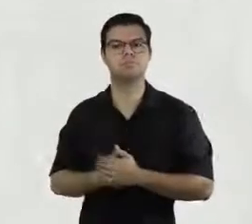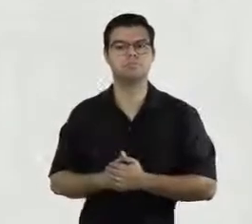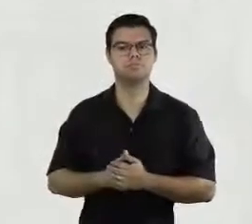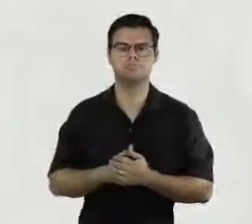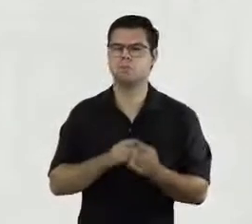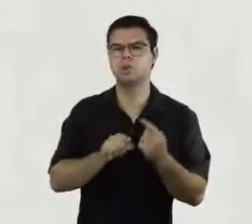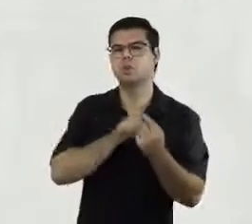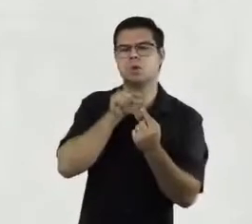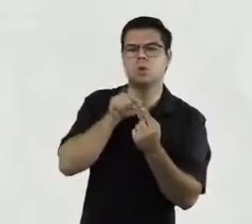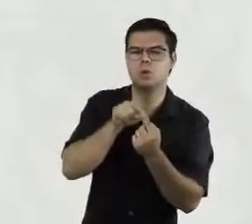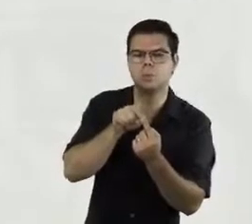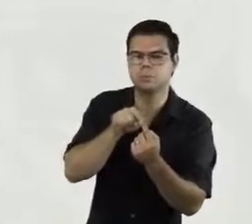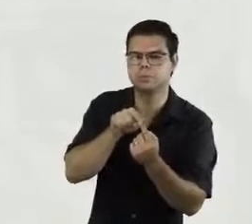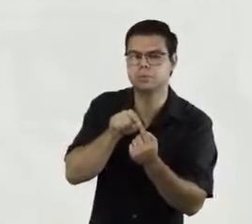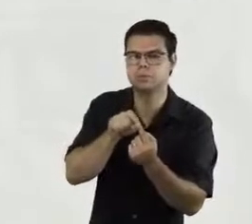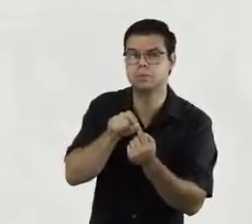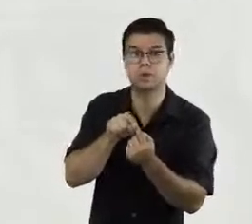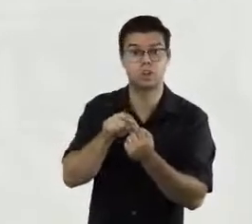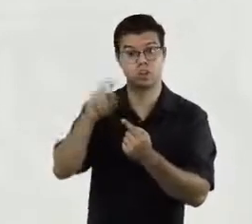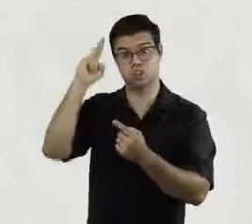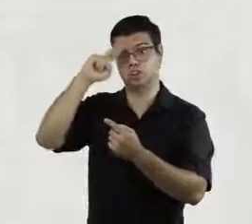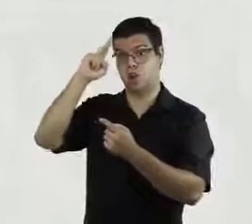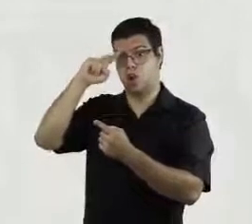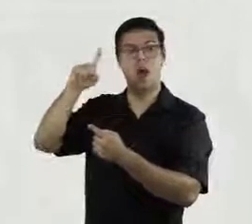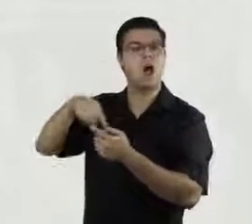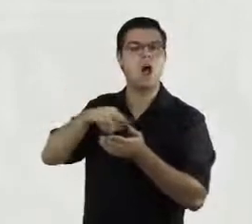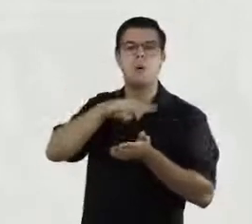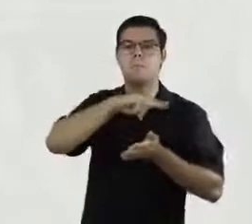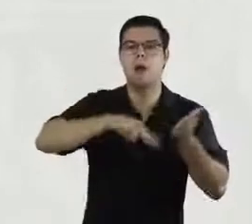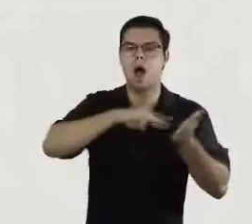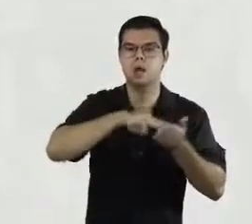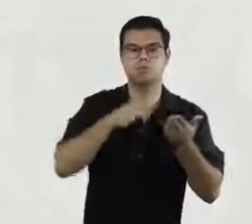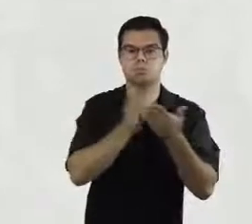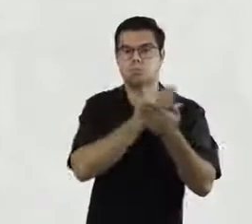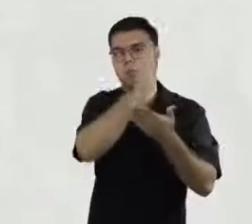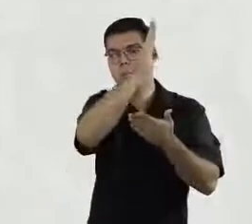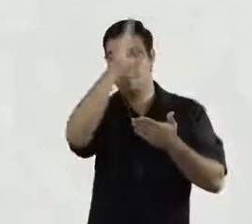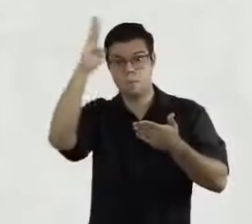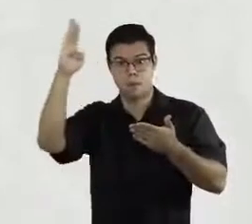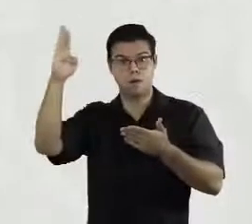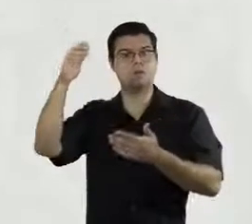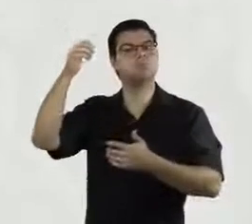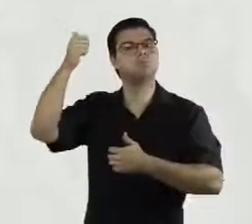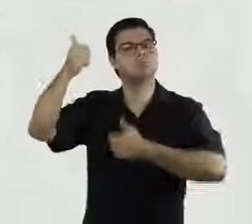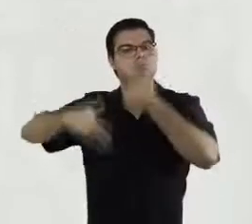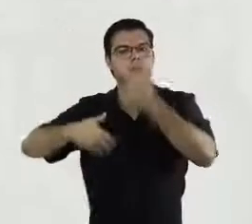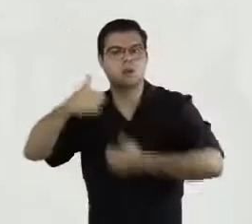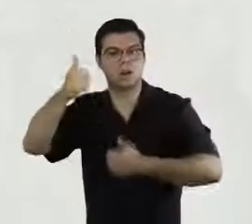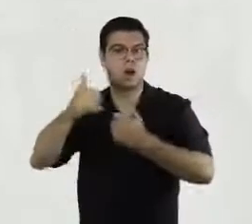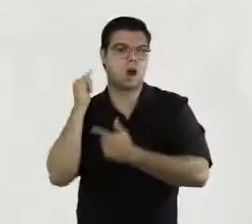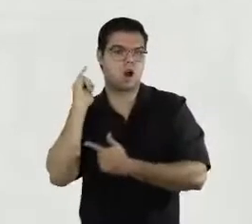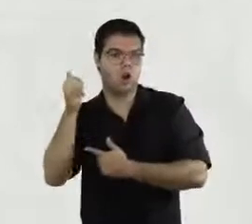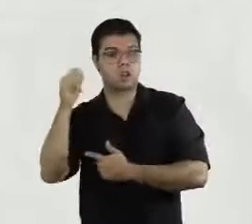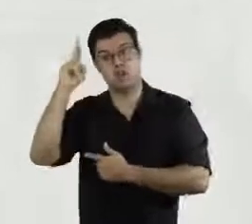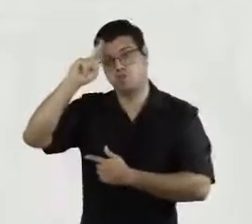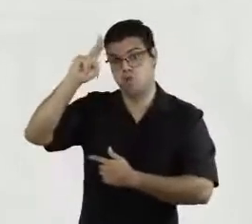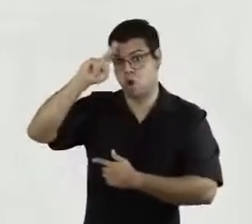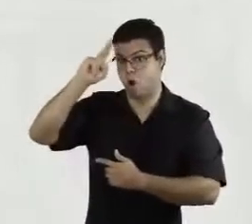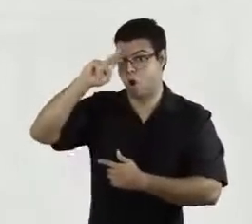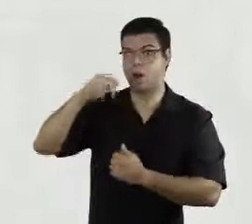Isto é, a historiografia como um método bibliográfico para contar a sua